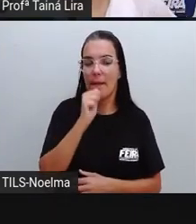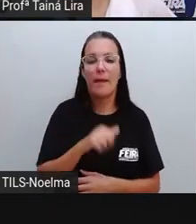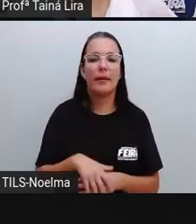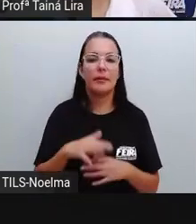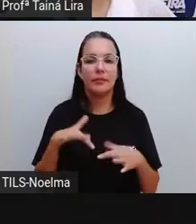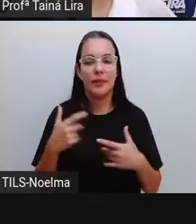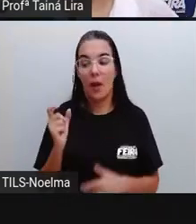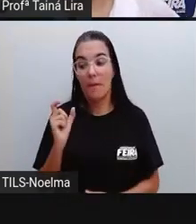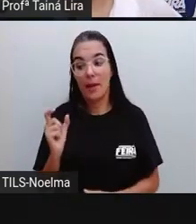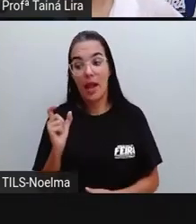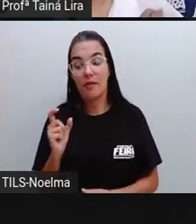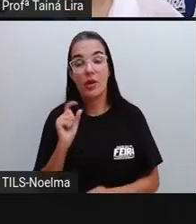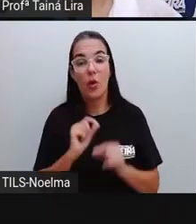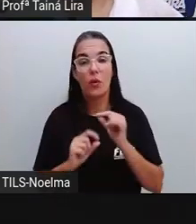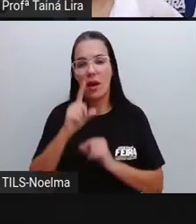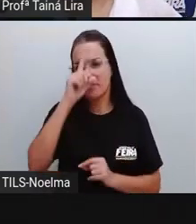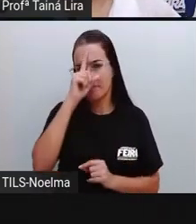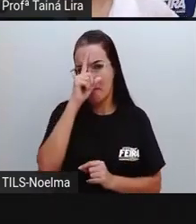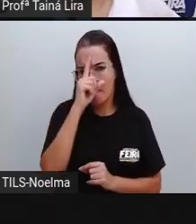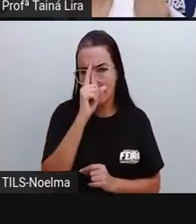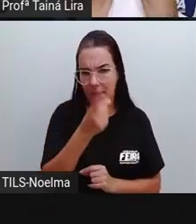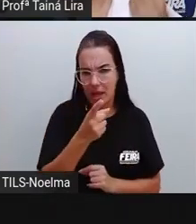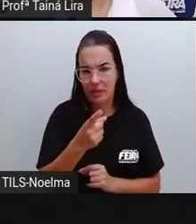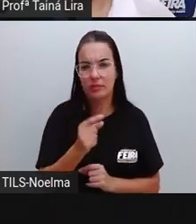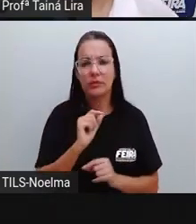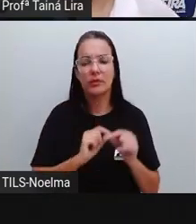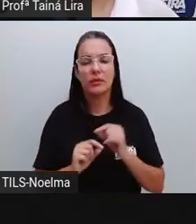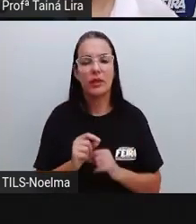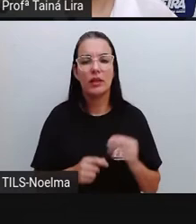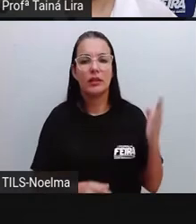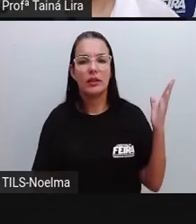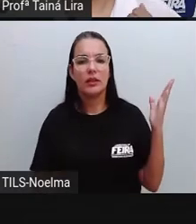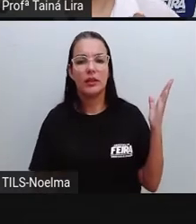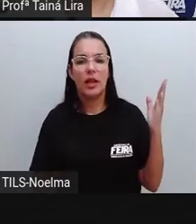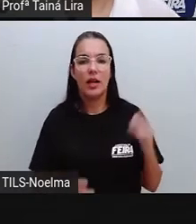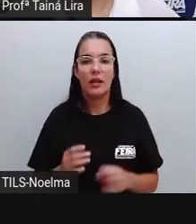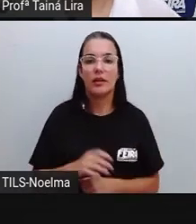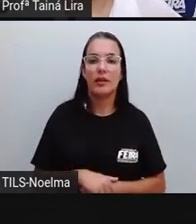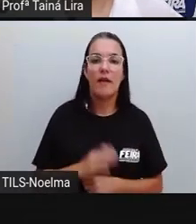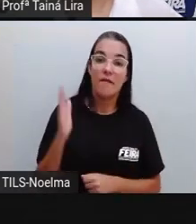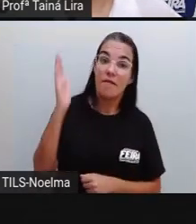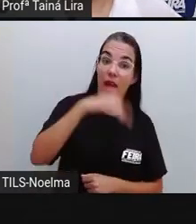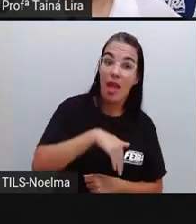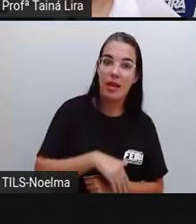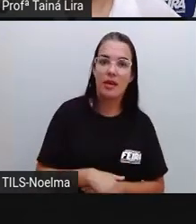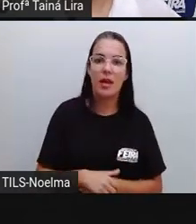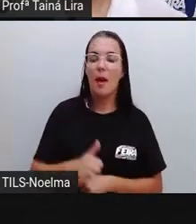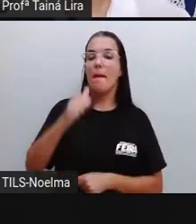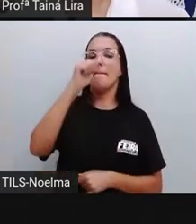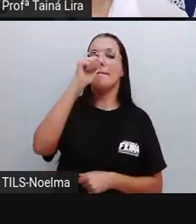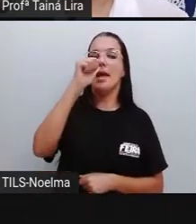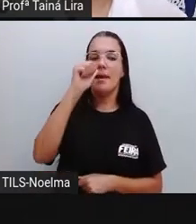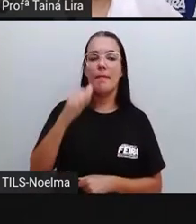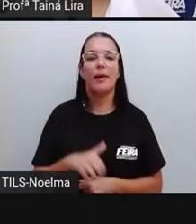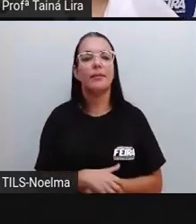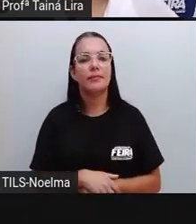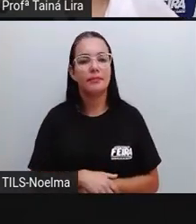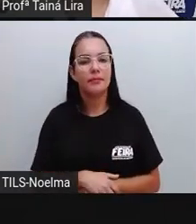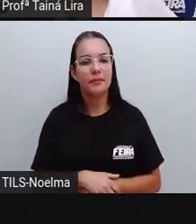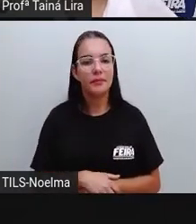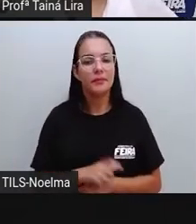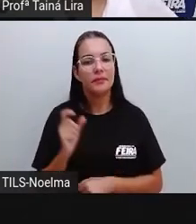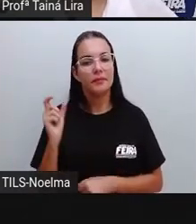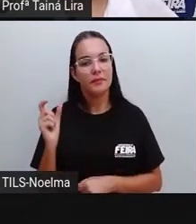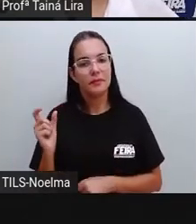as palavrinhas, né, que estão justamente indicando ordem ou pedido, ó. Abuse. Vem, beba. Então,